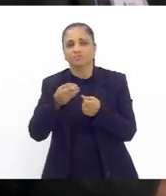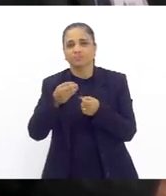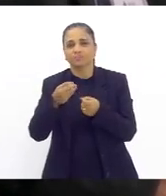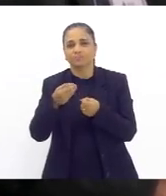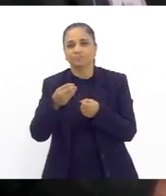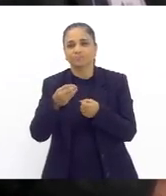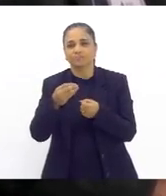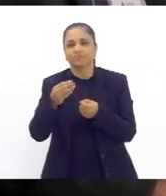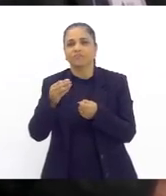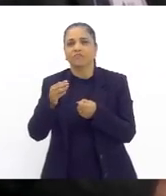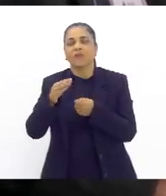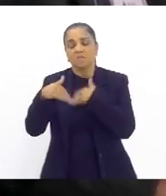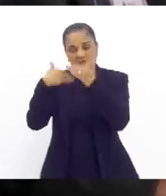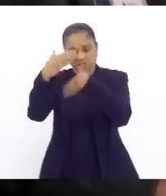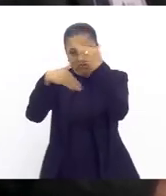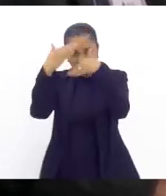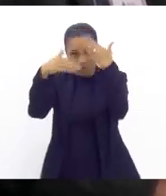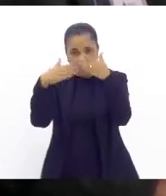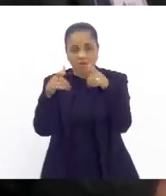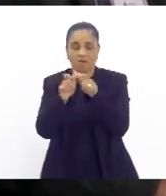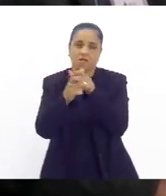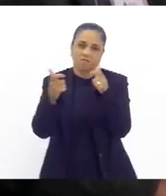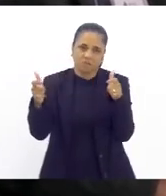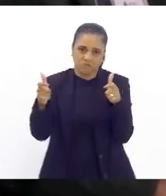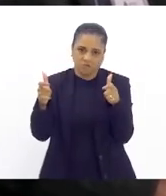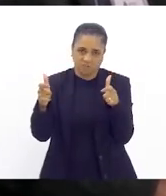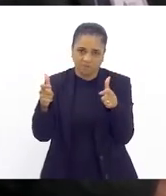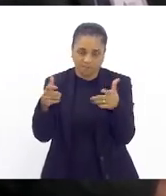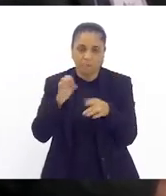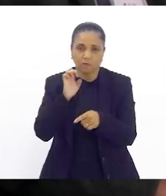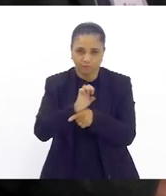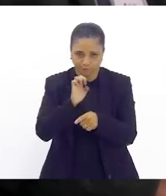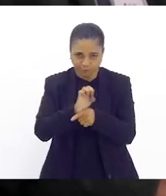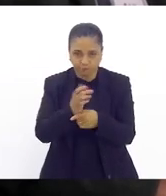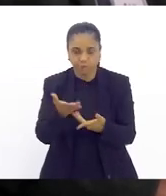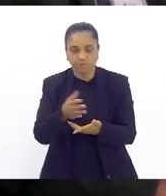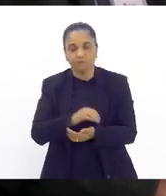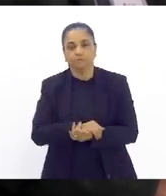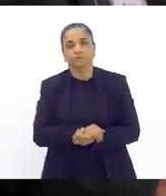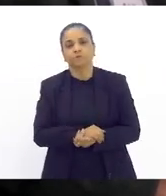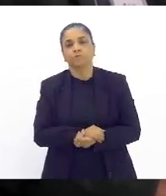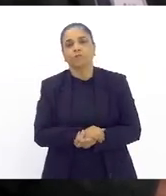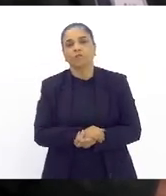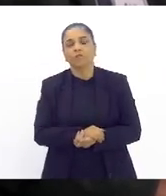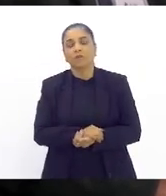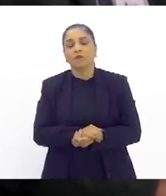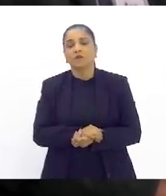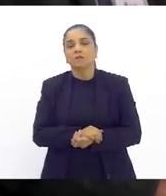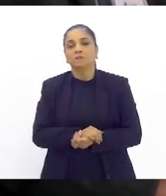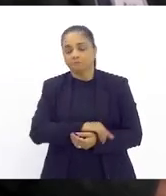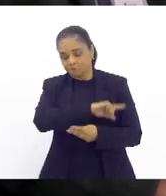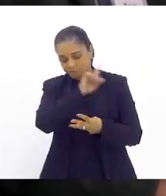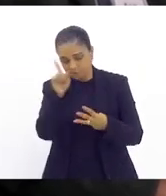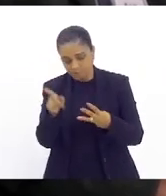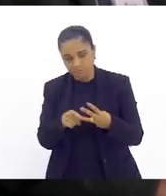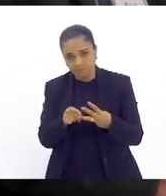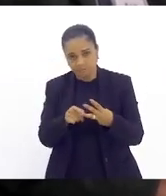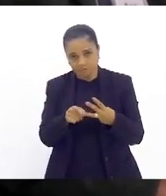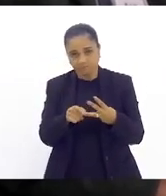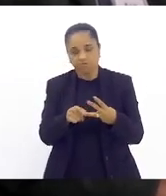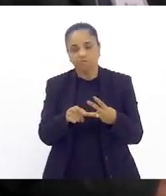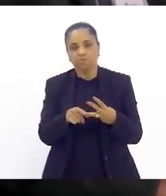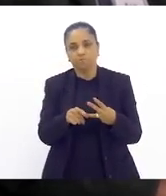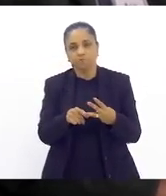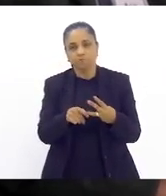possa se desenvolver e crescer tá enfim e para finalizar eu queria